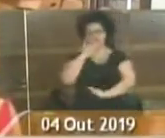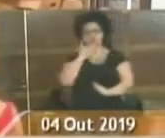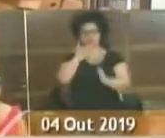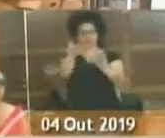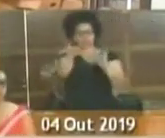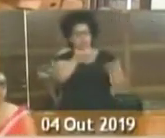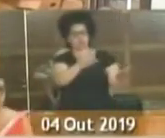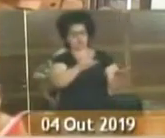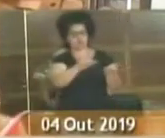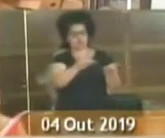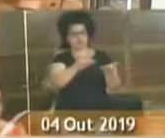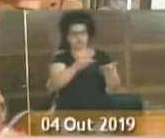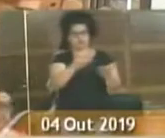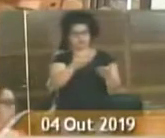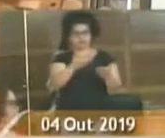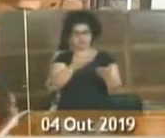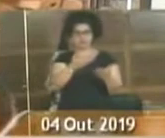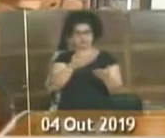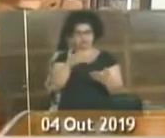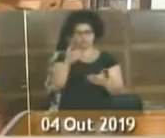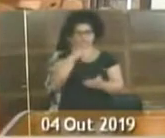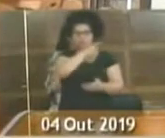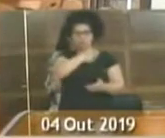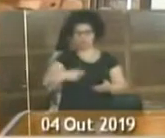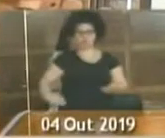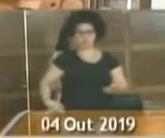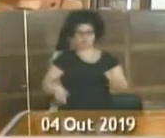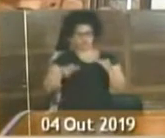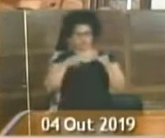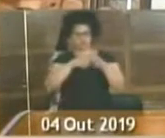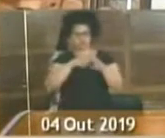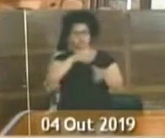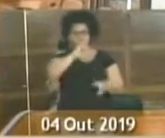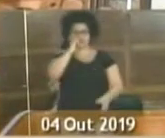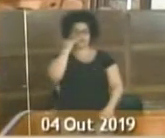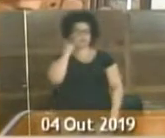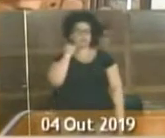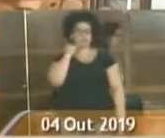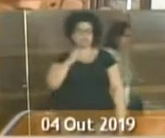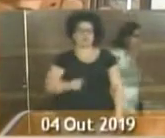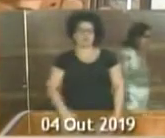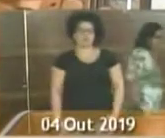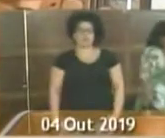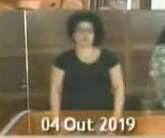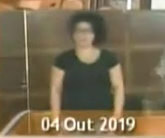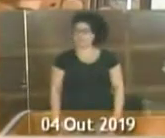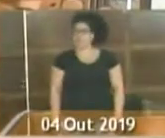convido a idealizadora do evento, a presidente da comissão, vereadora Jane Veiga.